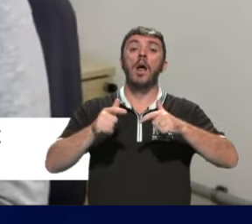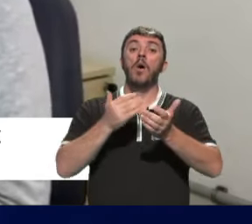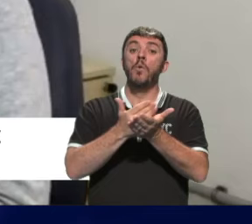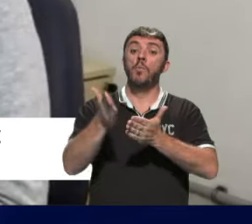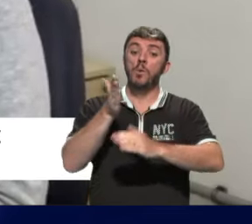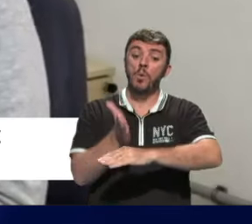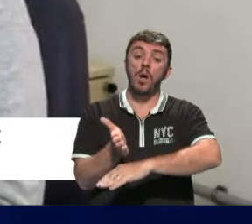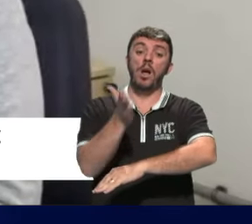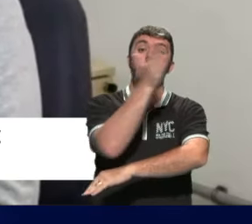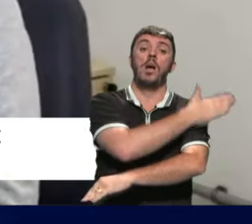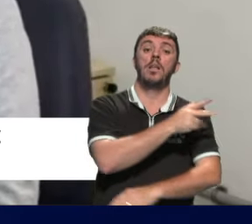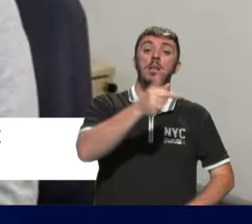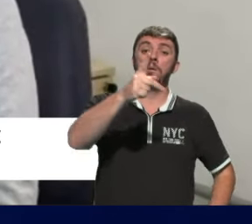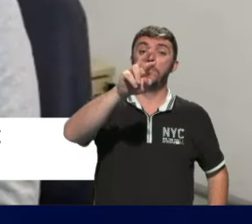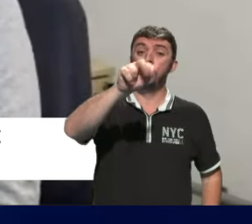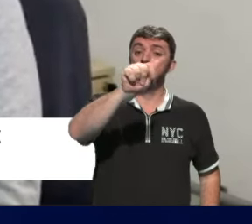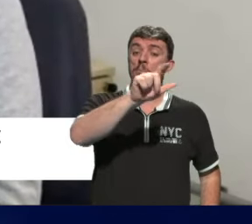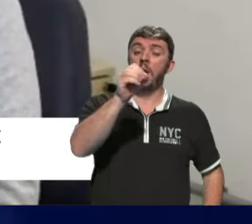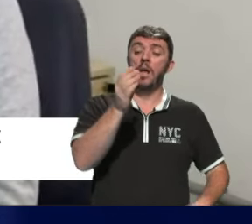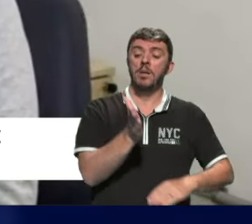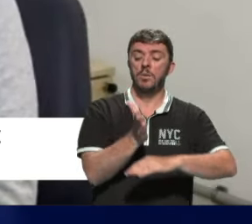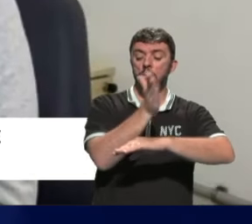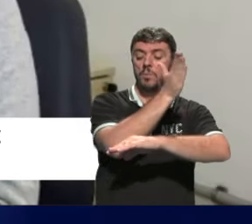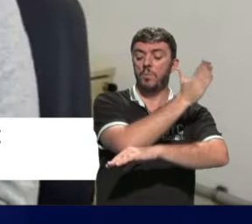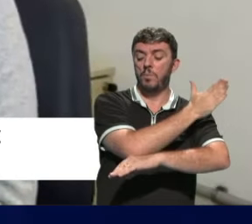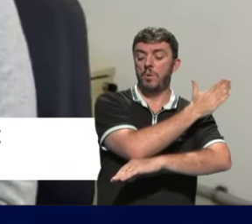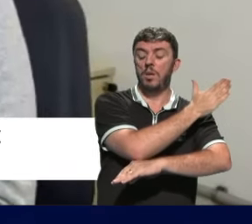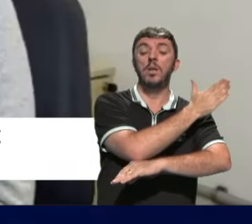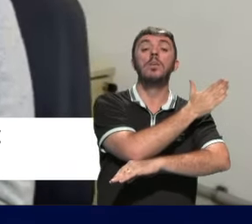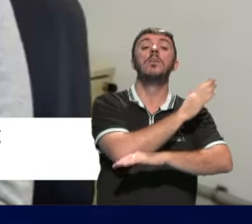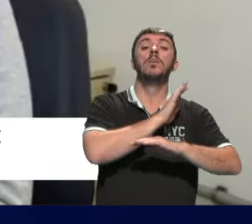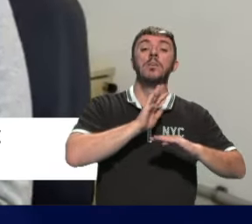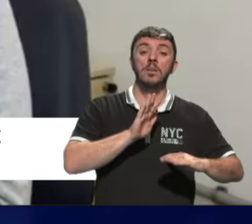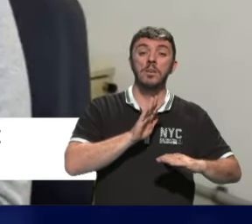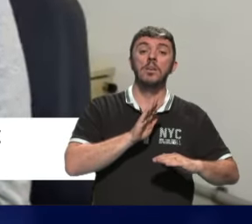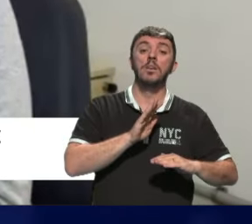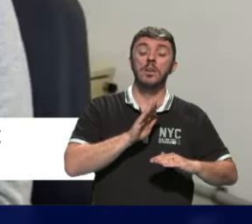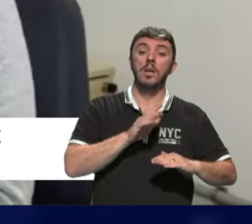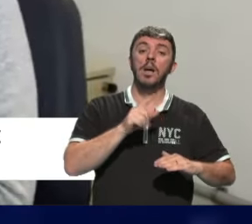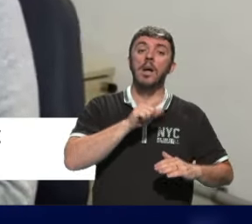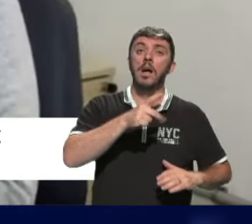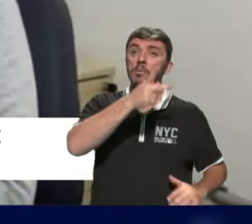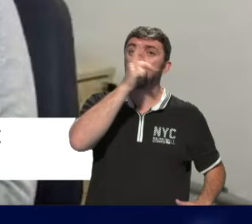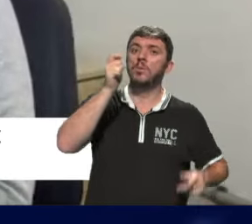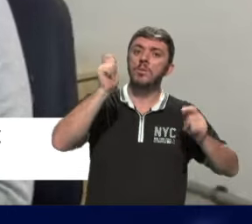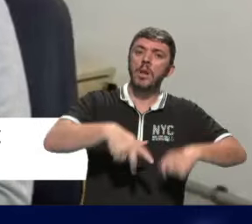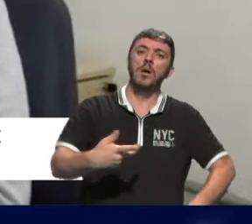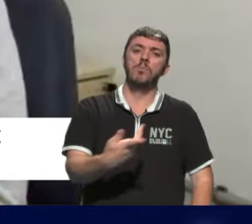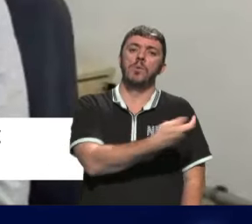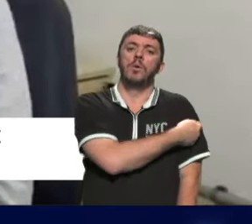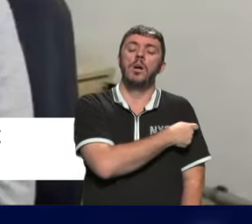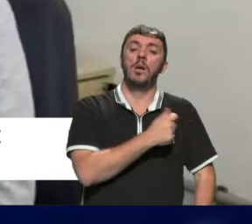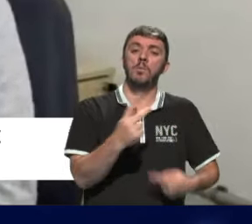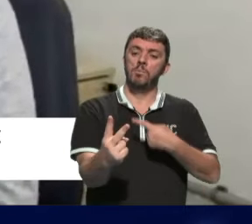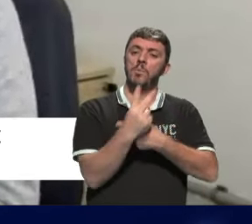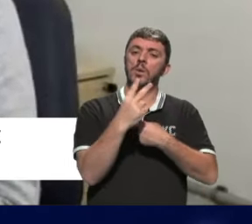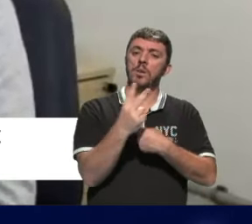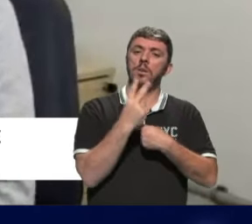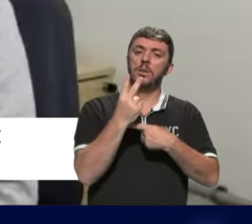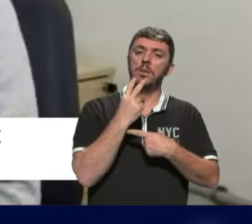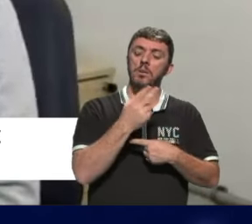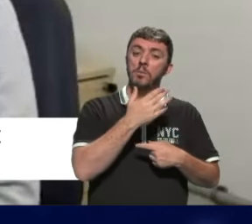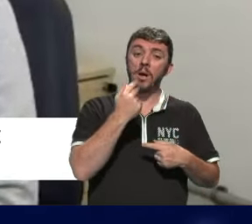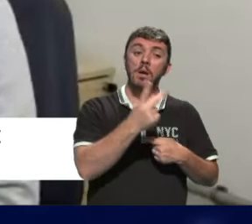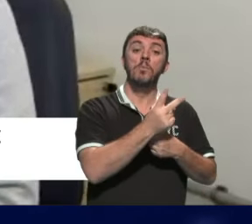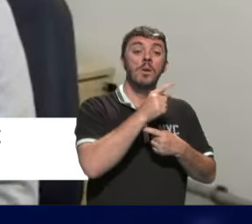estava estabelecido, justamente para que as pessoas pudessem se imunizar e o quanto antes estar protegida dessa